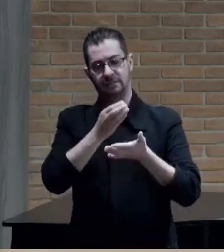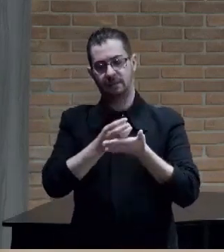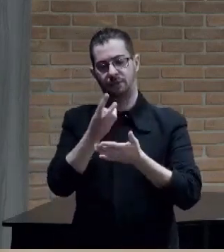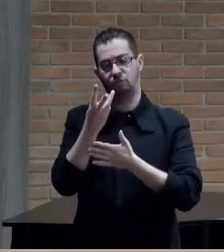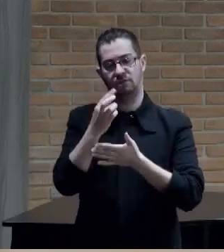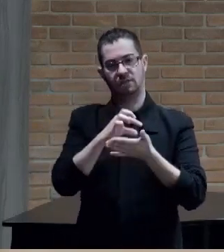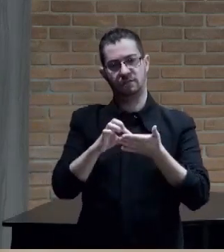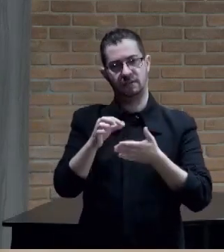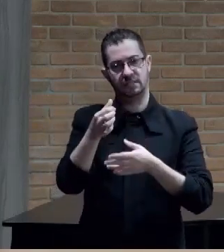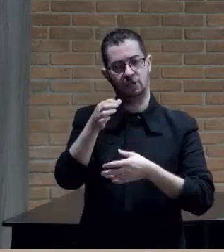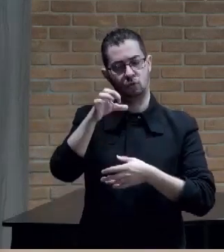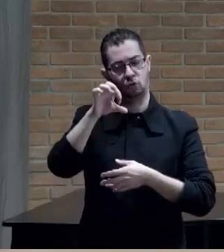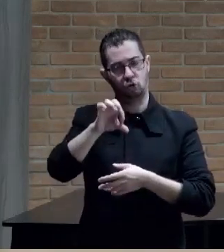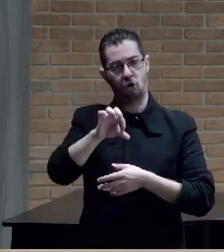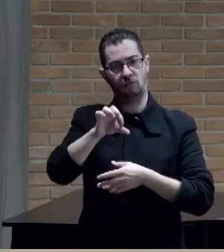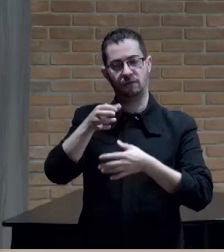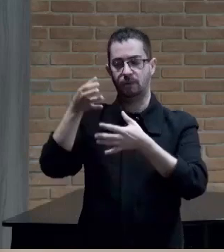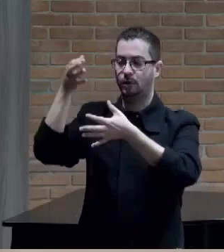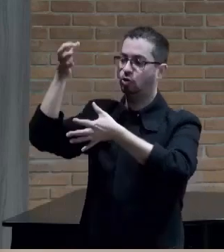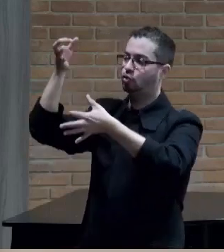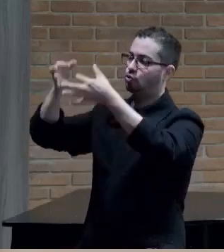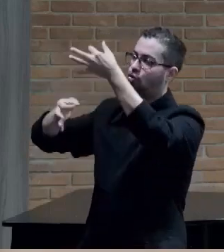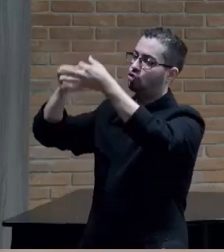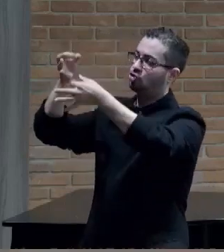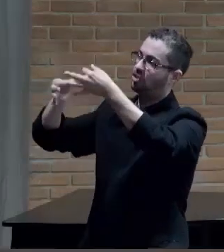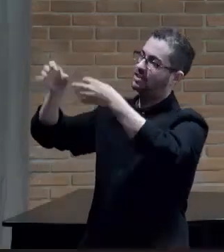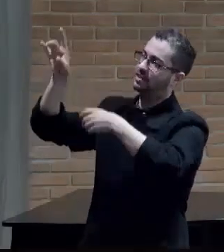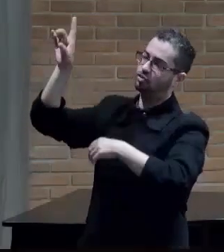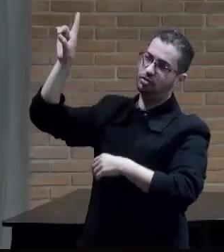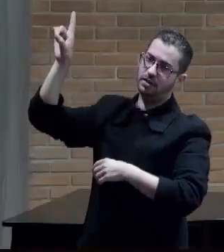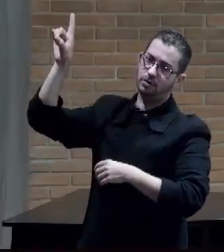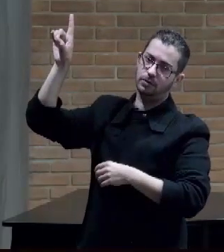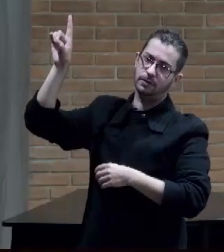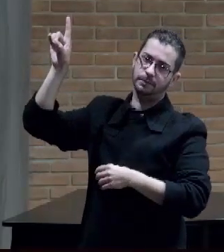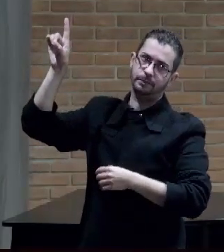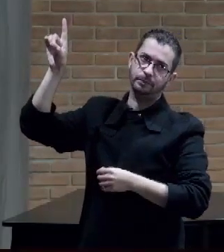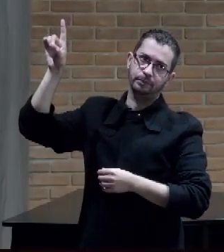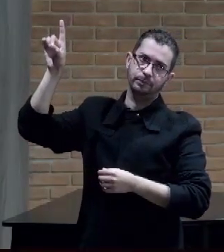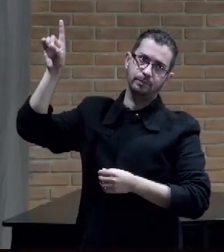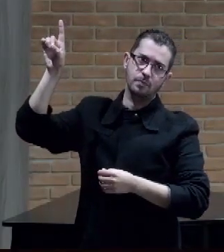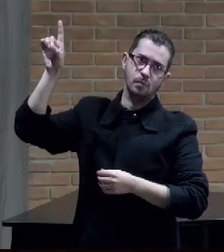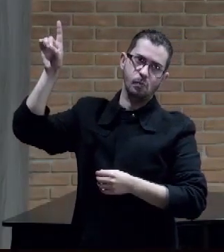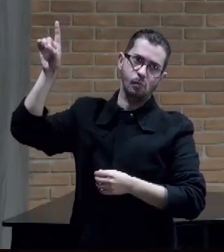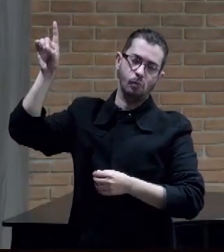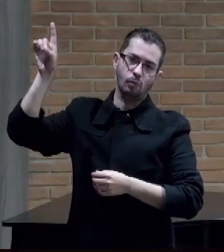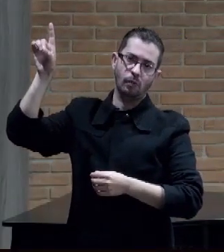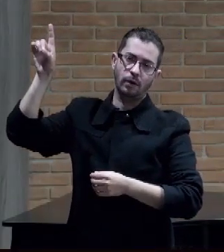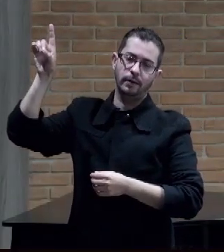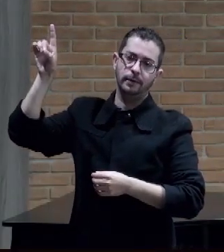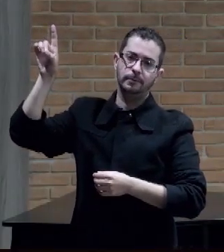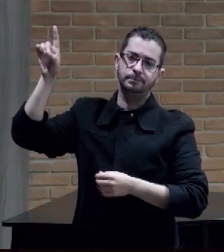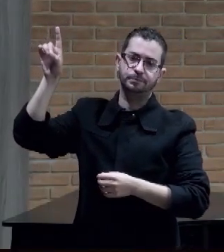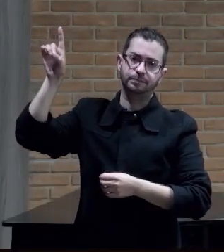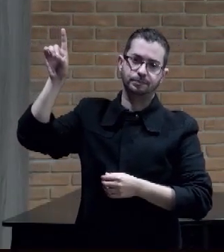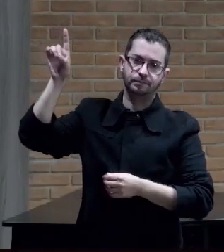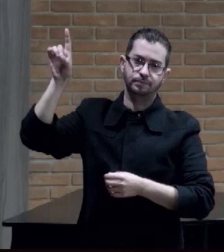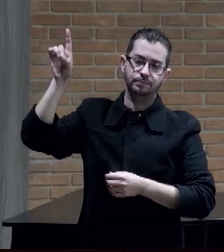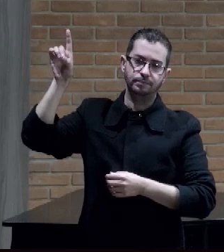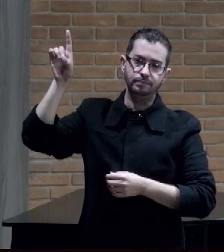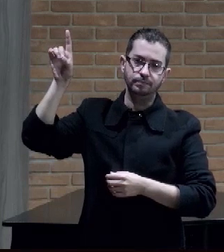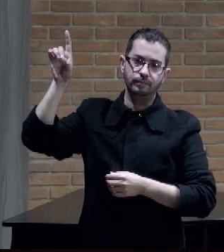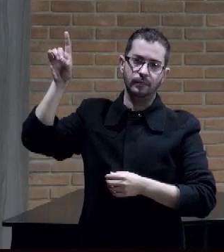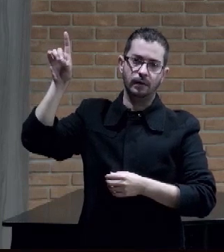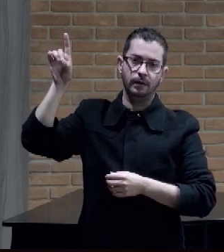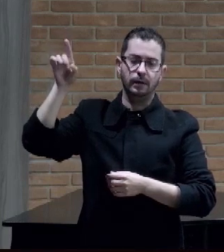de Deus. E ser achado nele, não tendo justiça própria, que procede